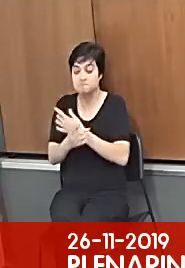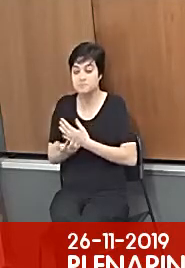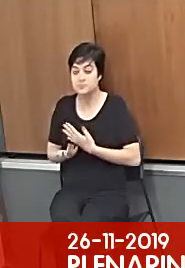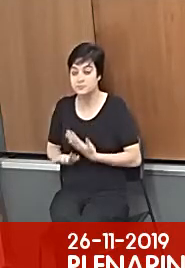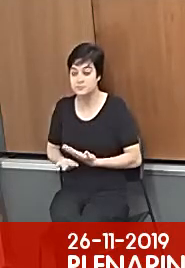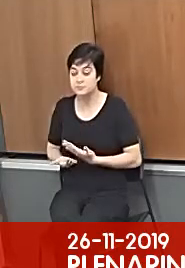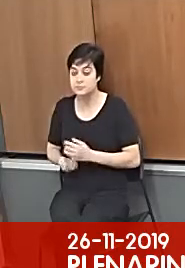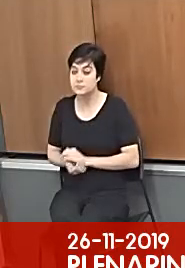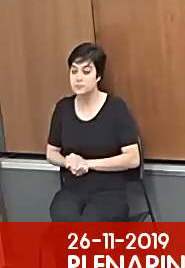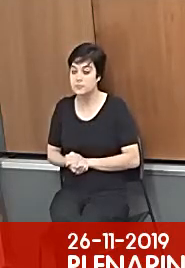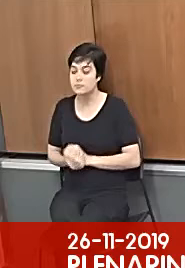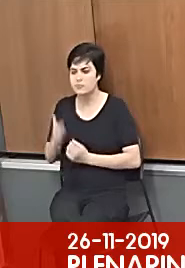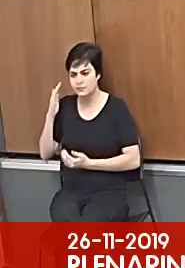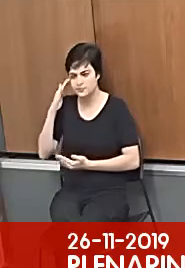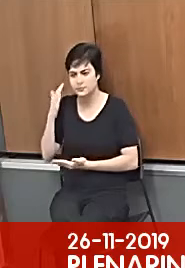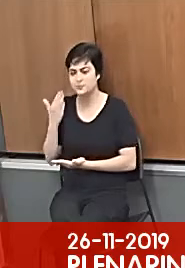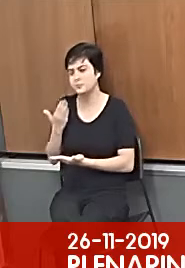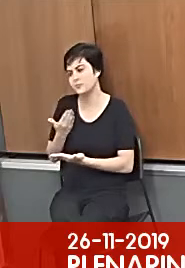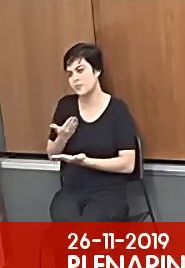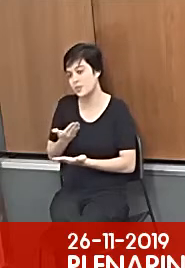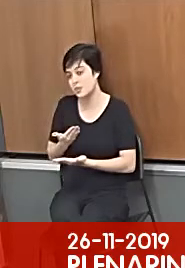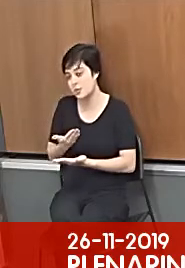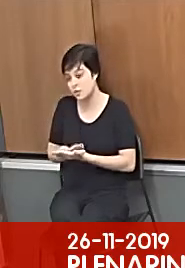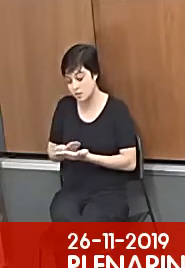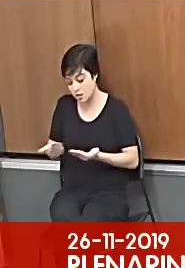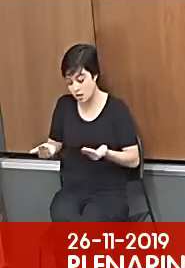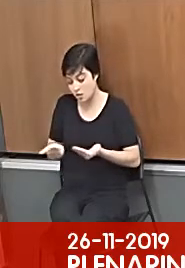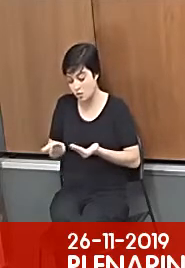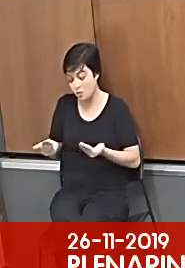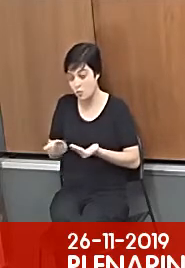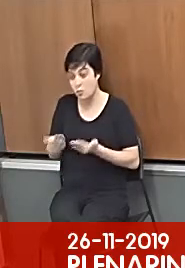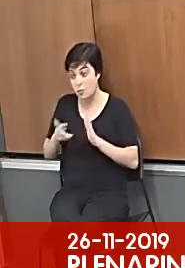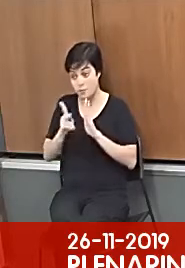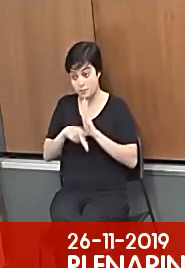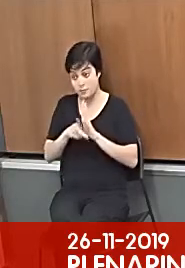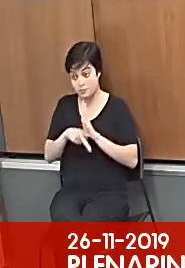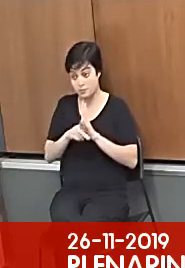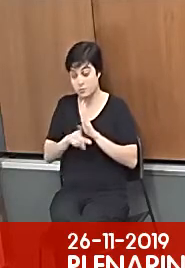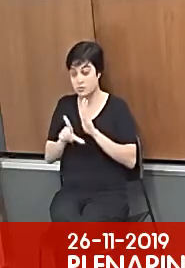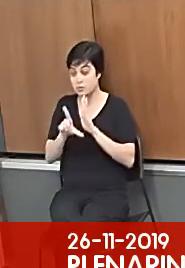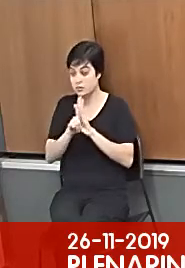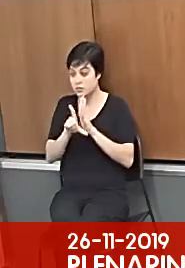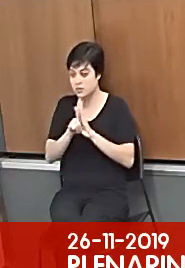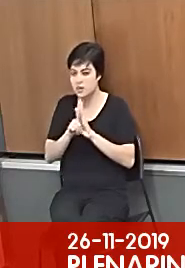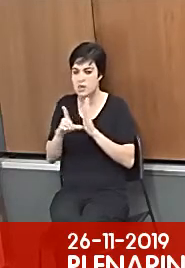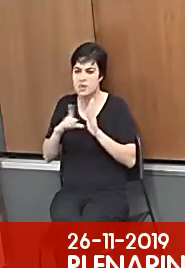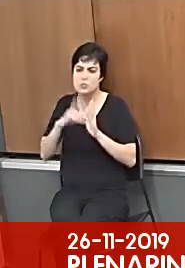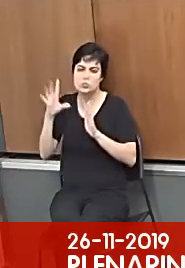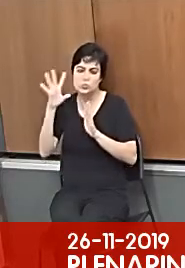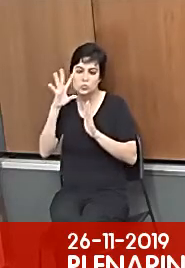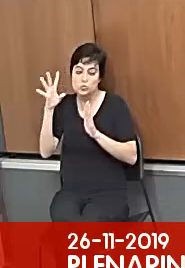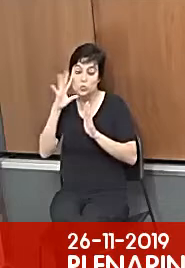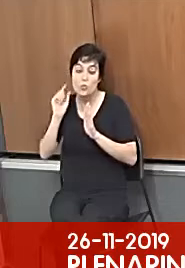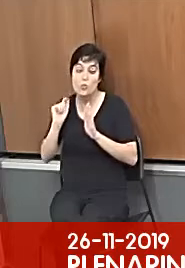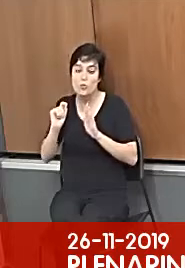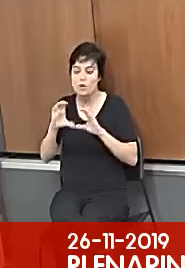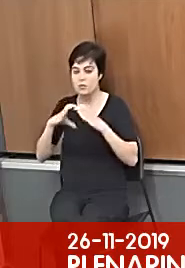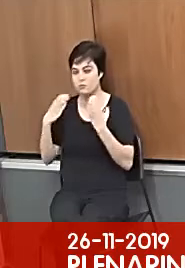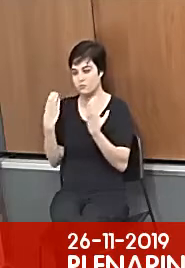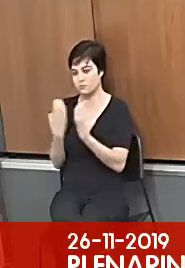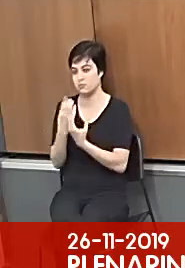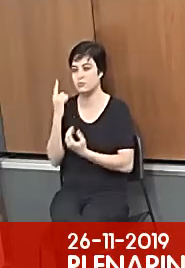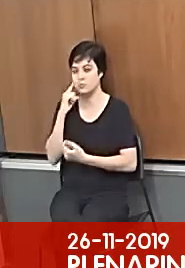E acredito que esse passo, que esse projeto de lei sonha, é um sonho da comunidade surda,